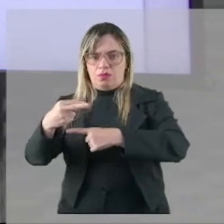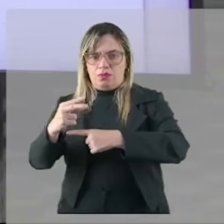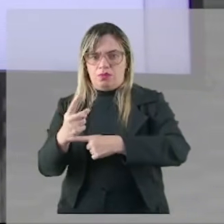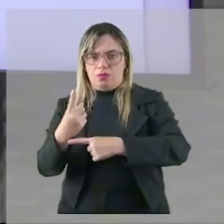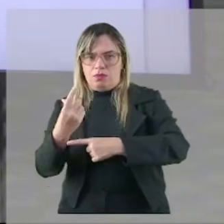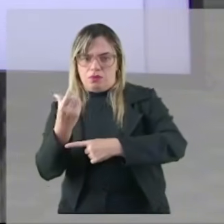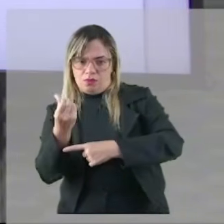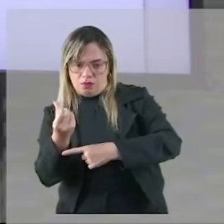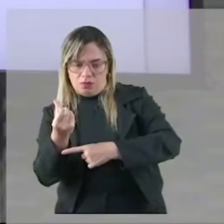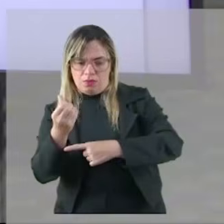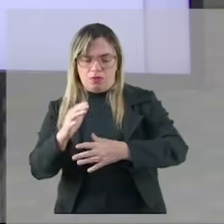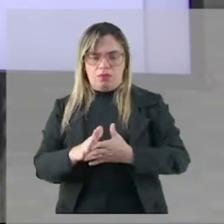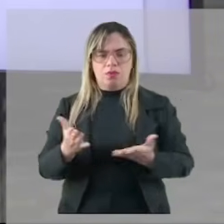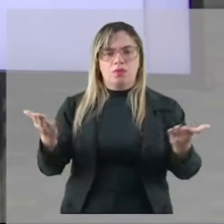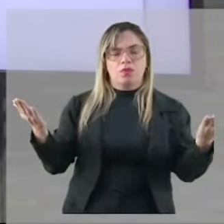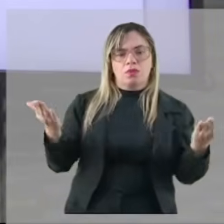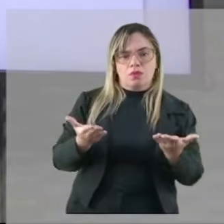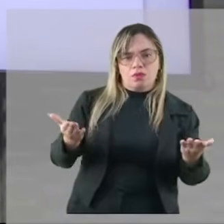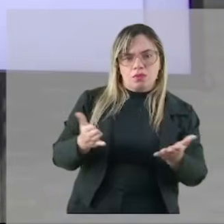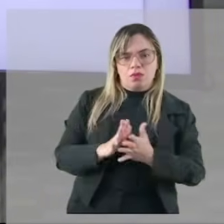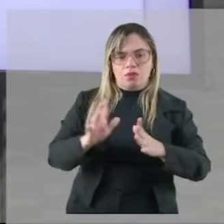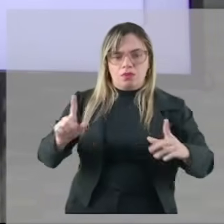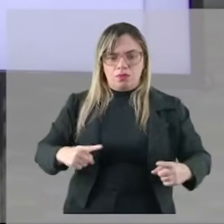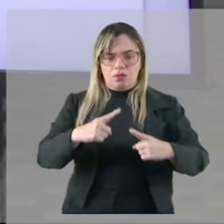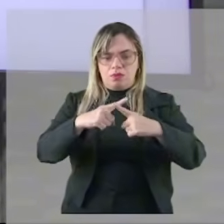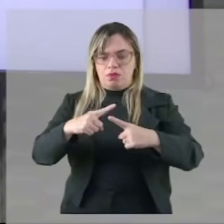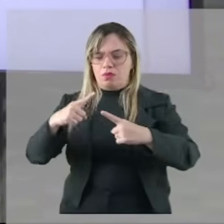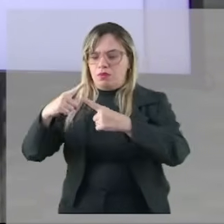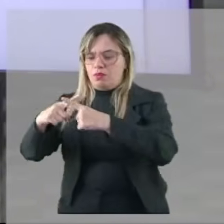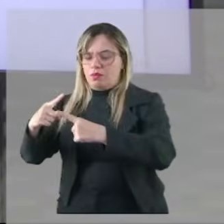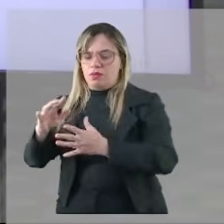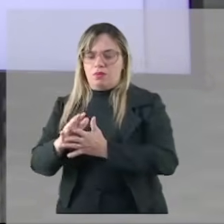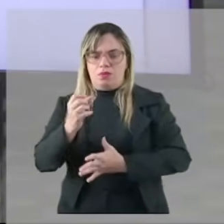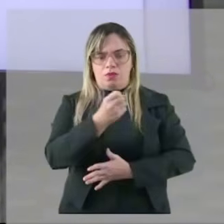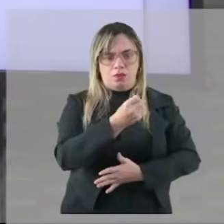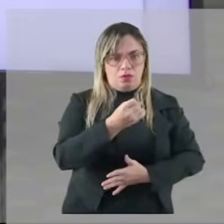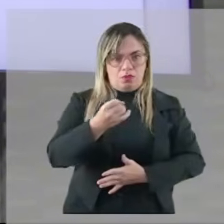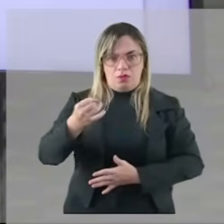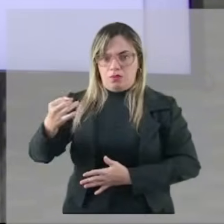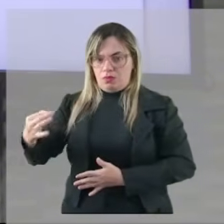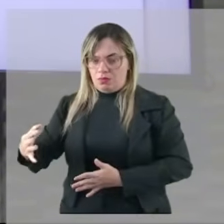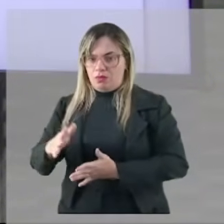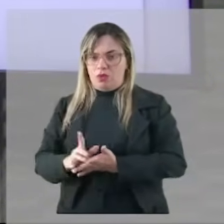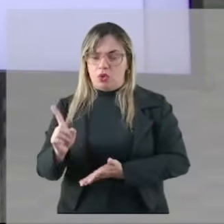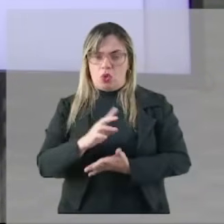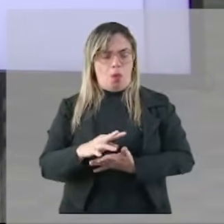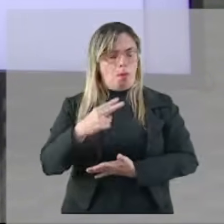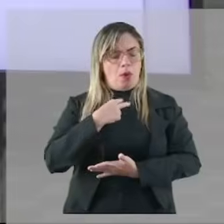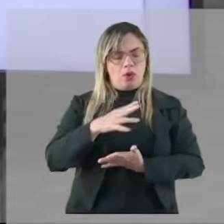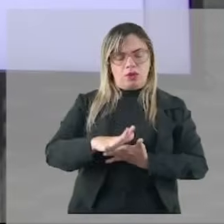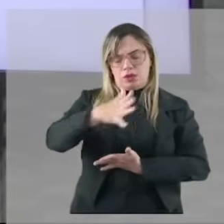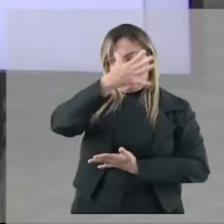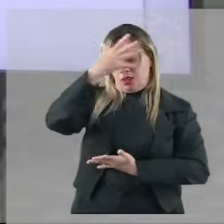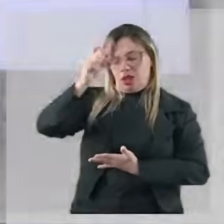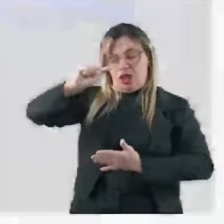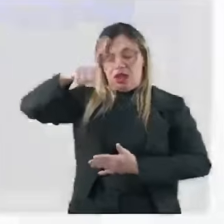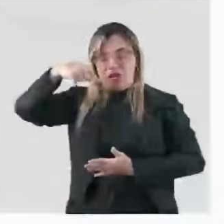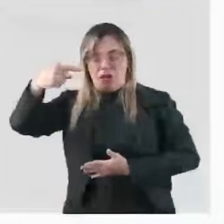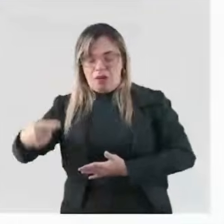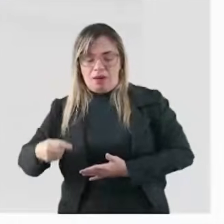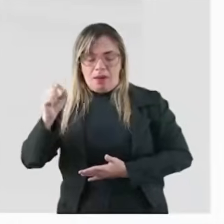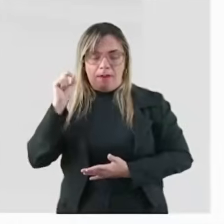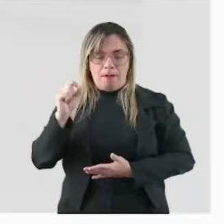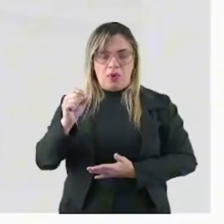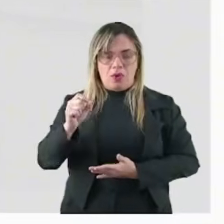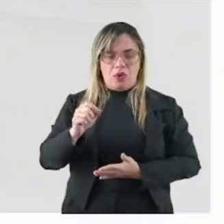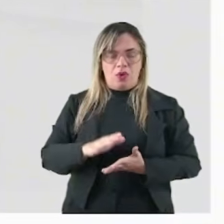16. Agora eu vou multiplicar pelas quantidades. Não esquece de multiplicar pelas quantidades para depois somar.